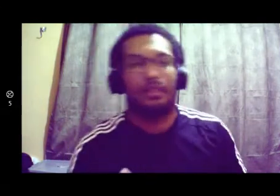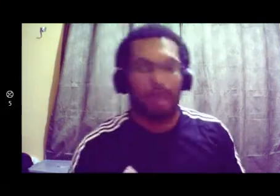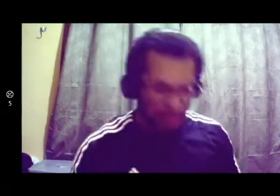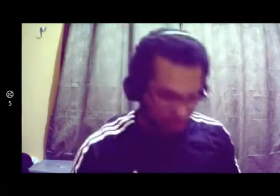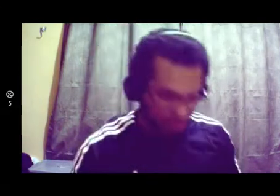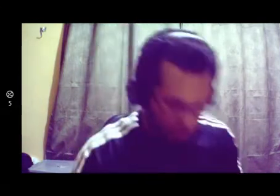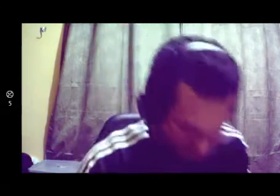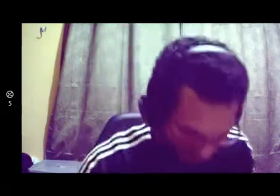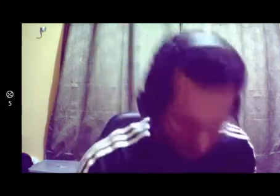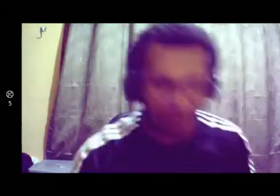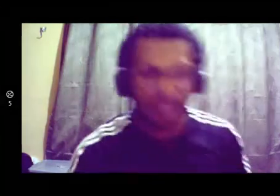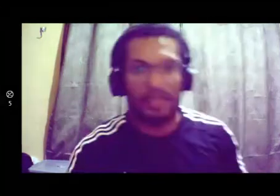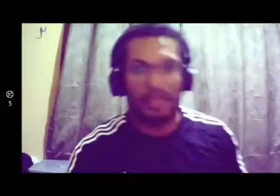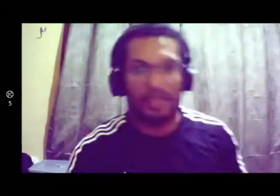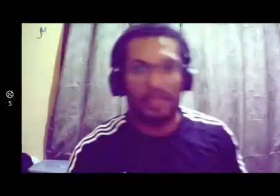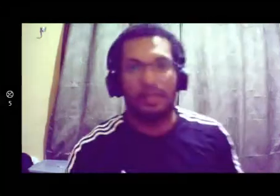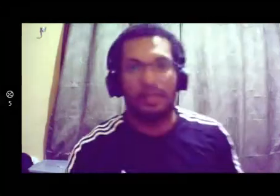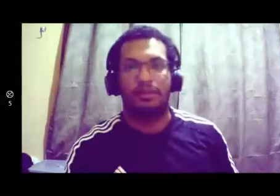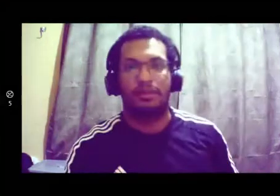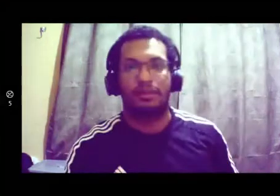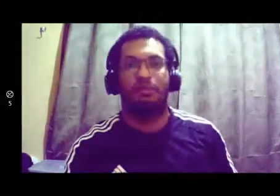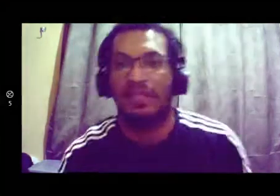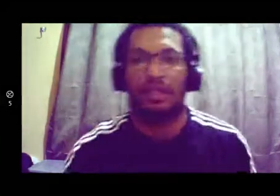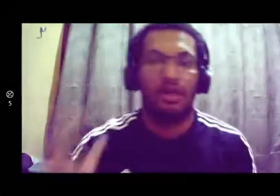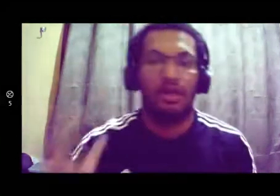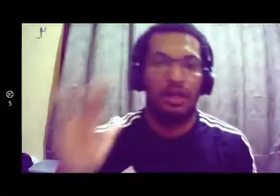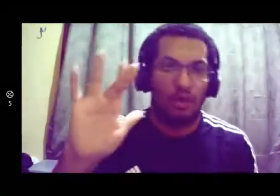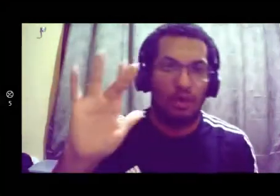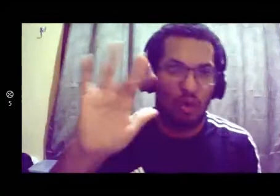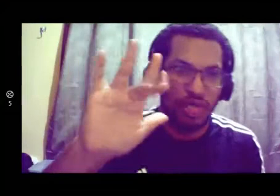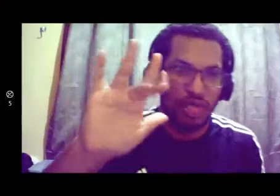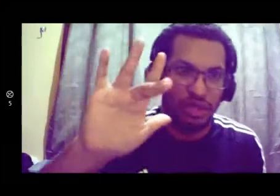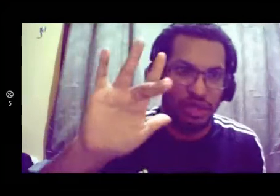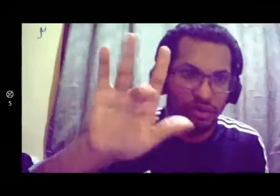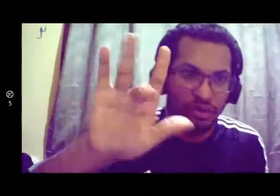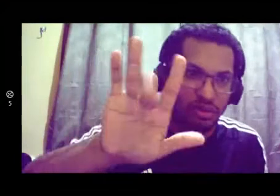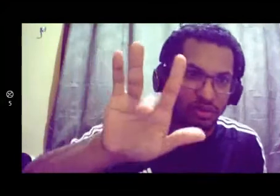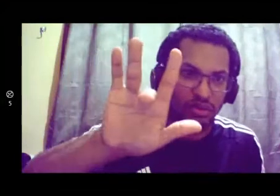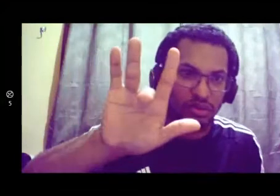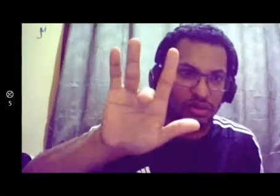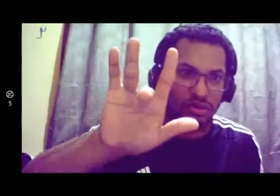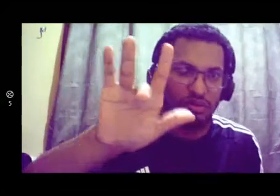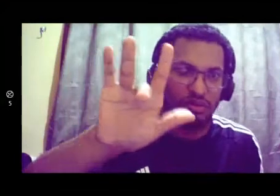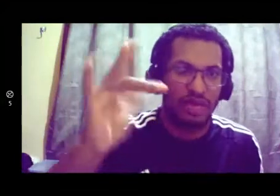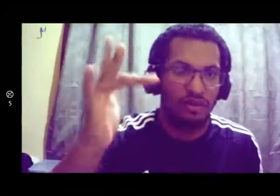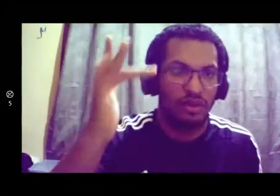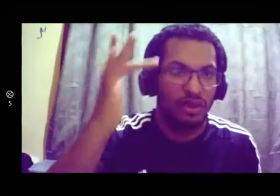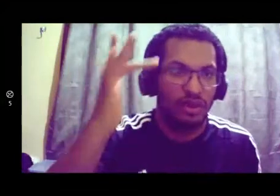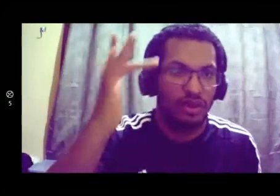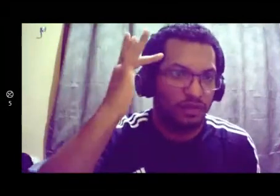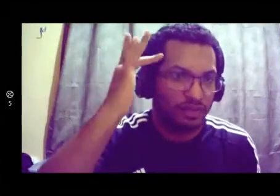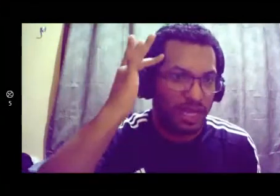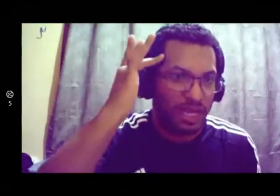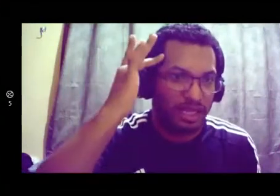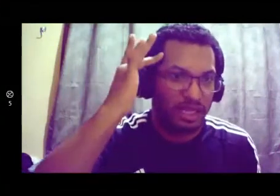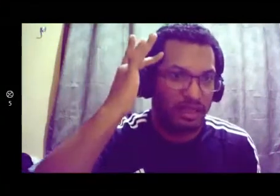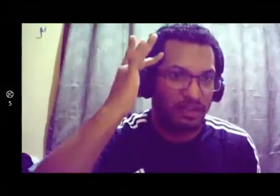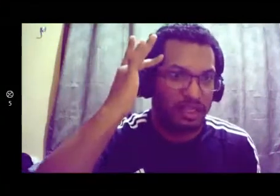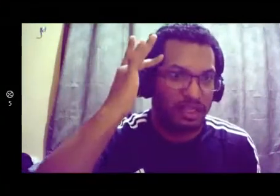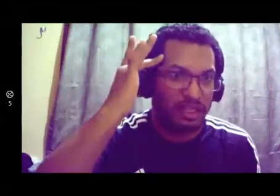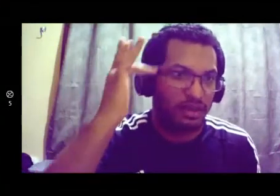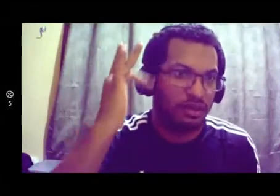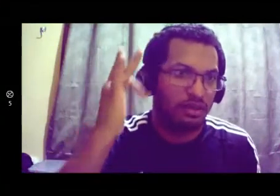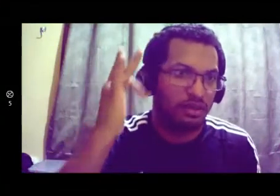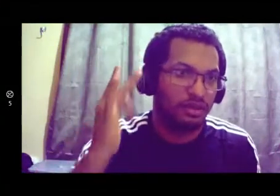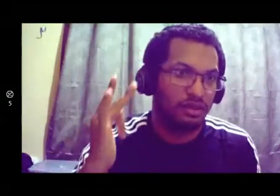Amanhã também, quando você fala amanhã, você faz assim, ó. Com o dedo do meio, você pega aqui e